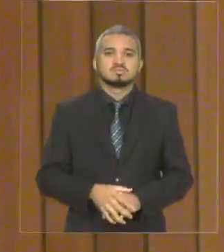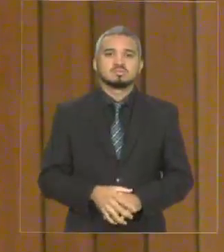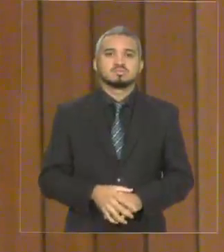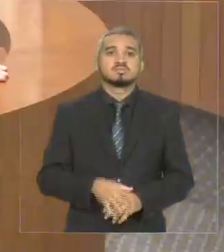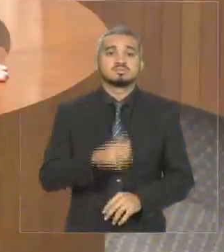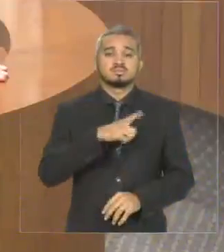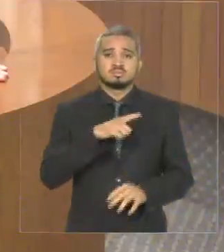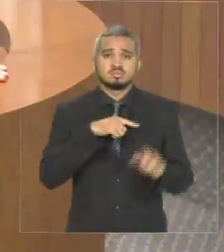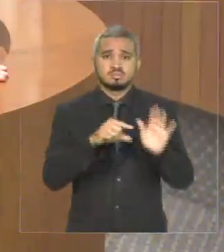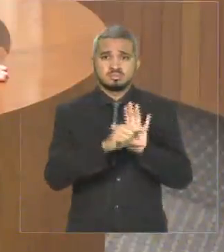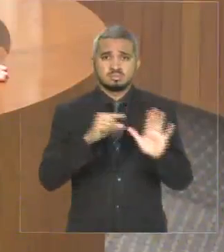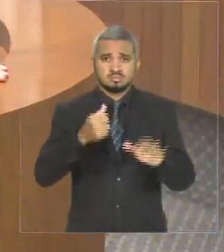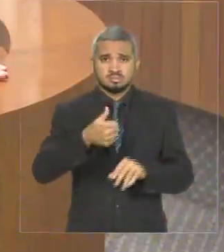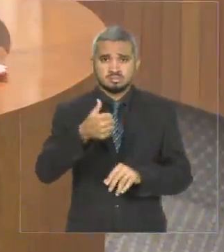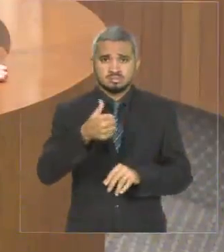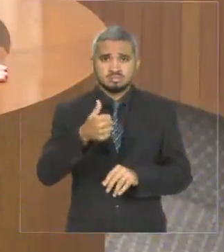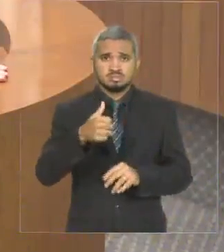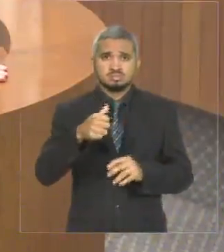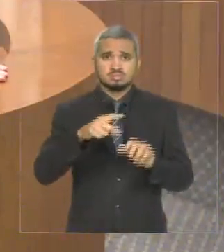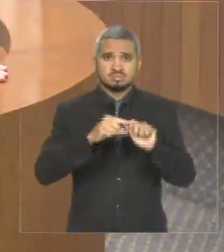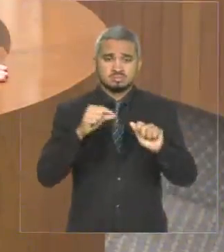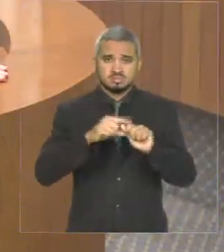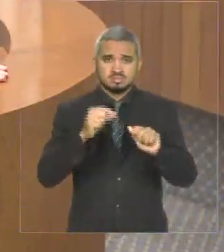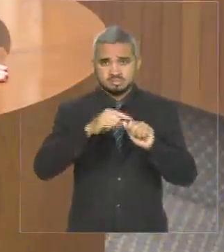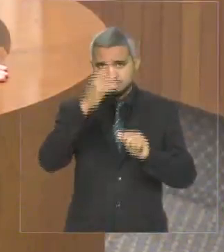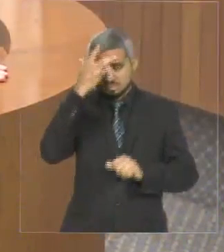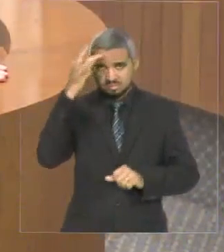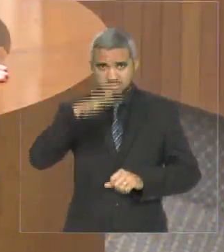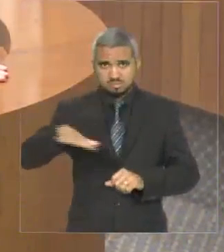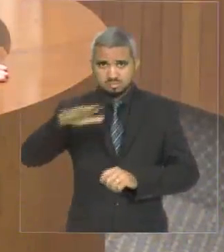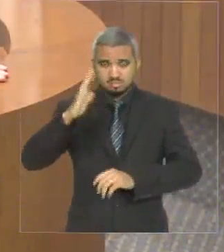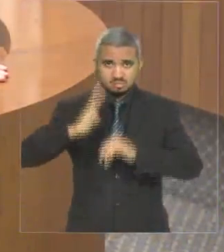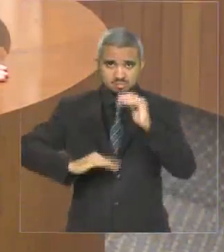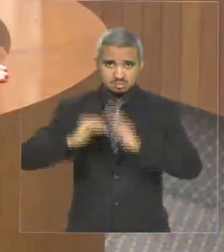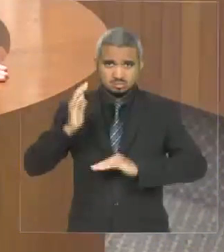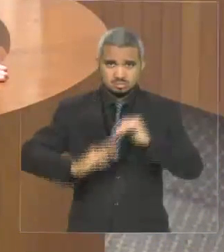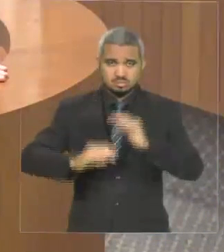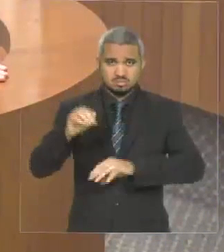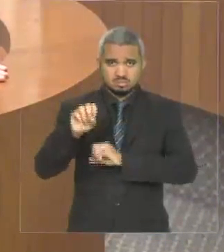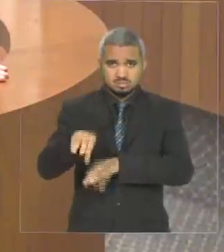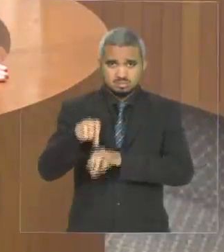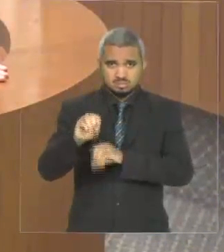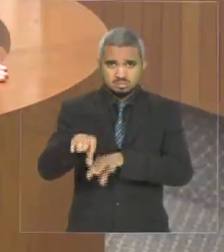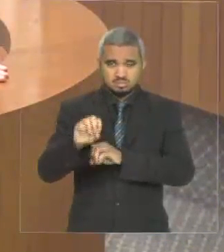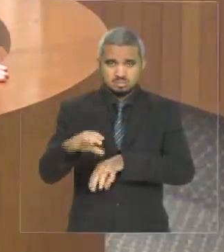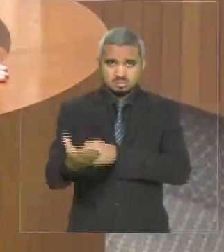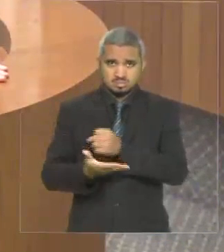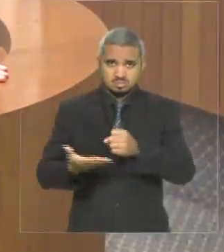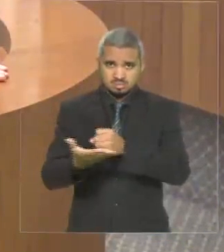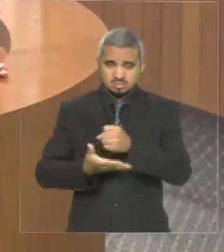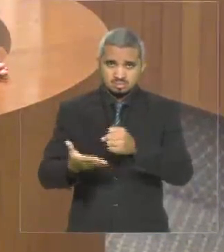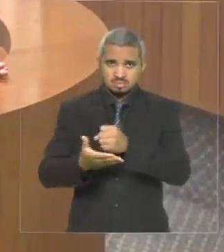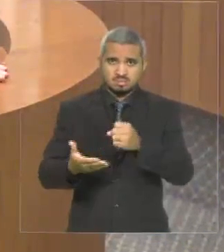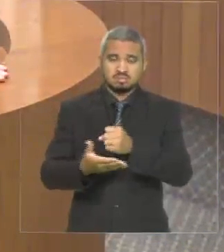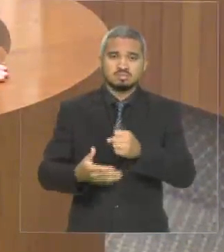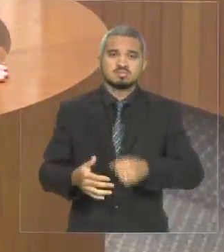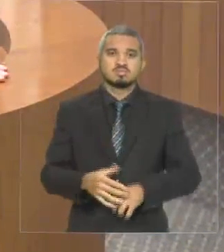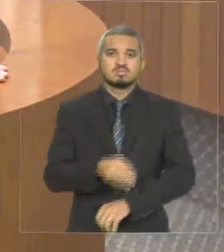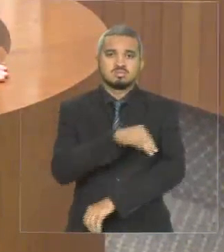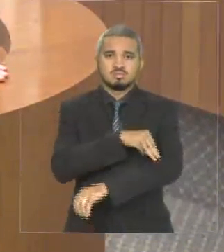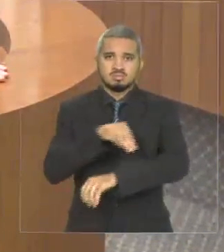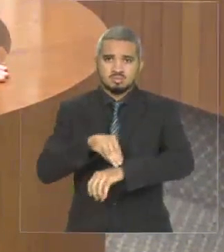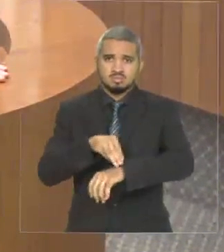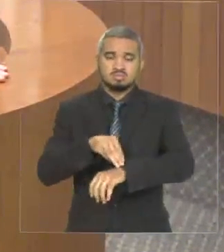deste artigo aos integrantes da carreira de docência da educação básica do subgrupo Magistério da Educação Básica